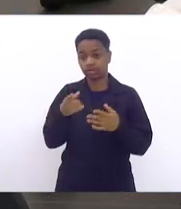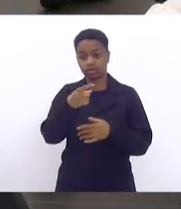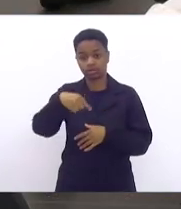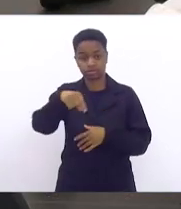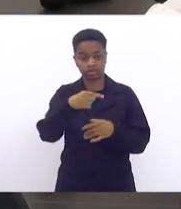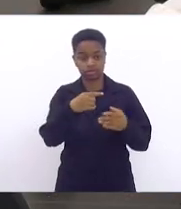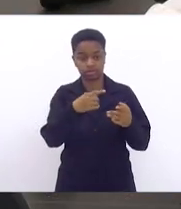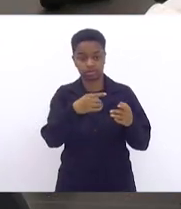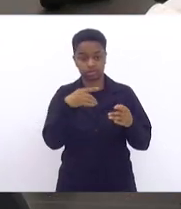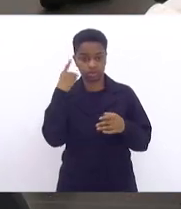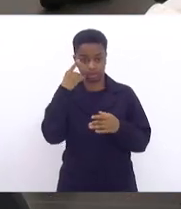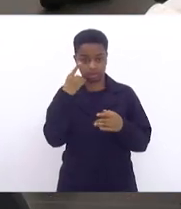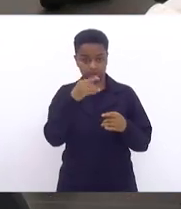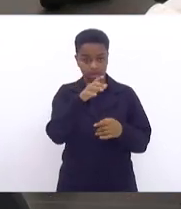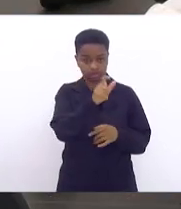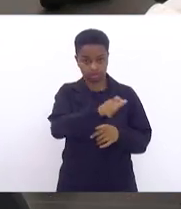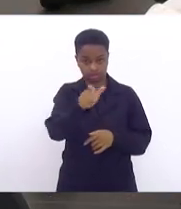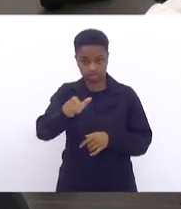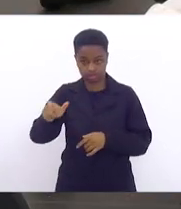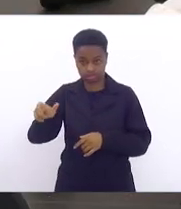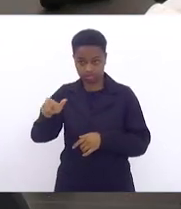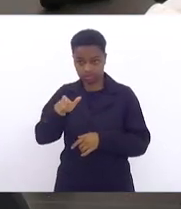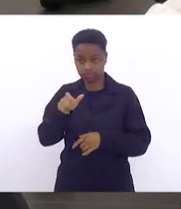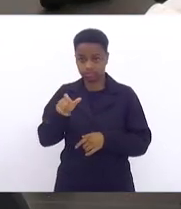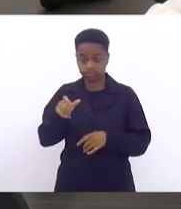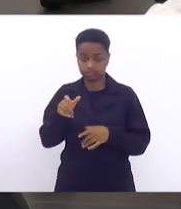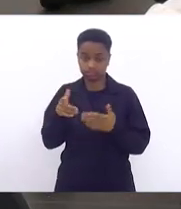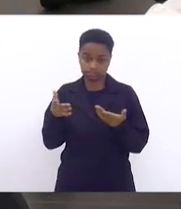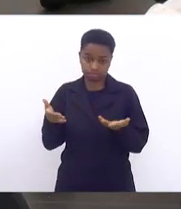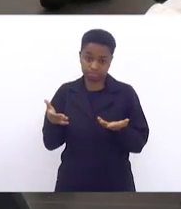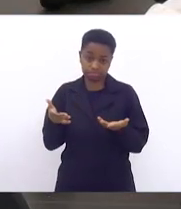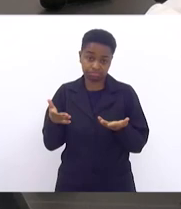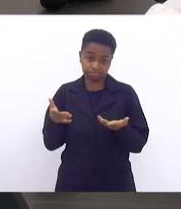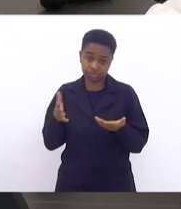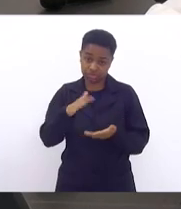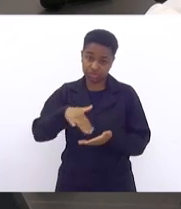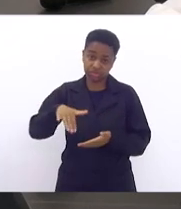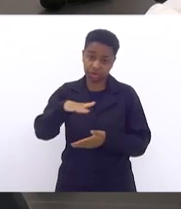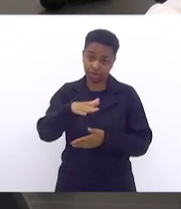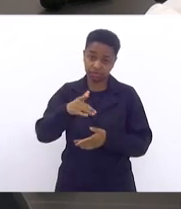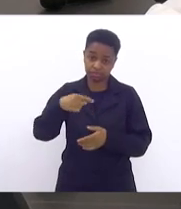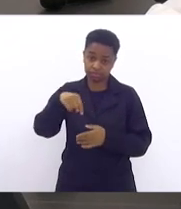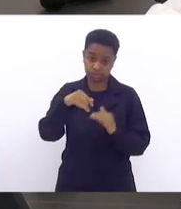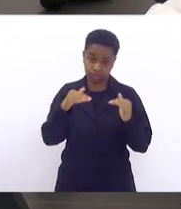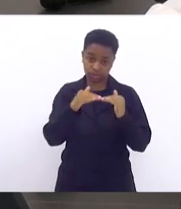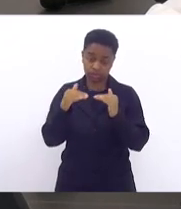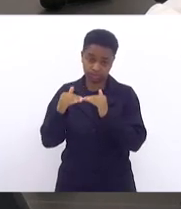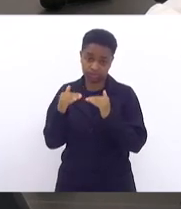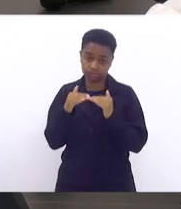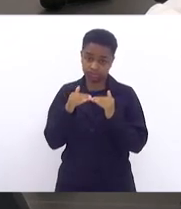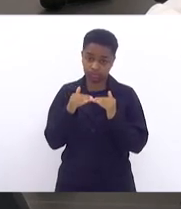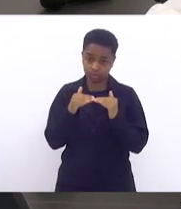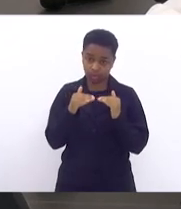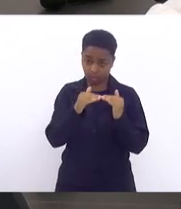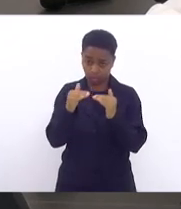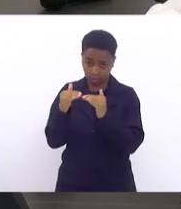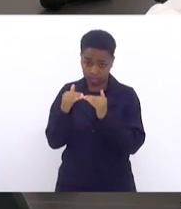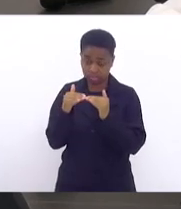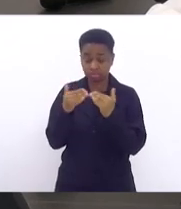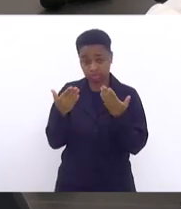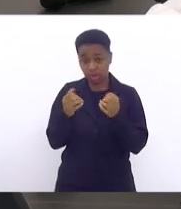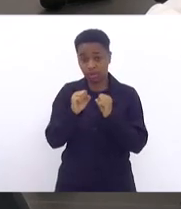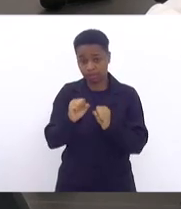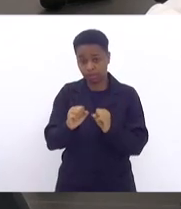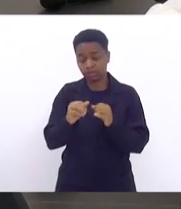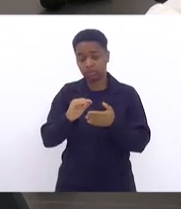Luiz Paulo, deputada Élica e deputado Val, é uma questão geral da casa, Vossa Excelência não sendo membros, mas de acordo. Então, projeto desarquivado,